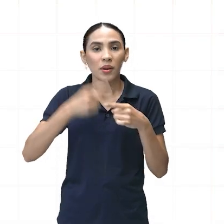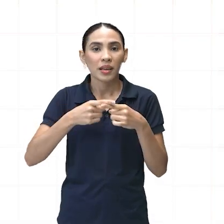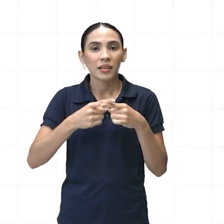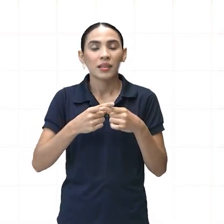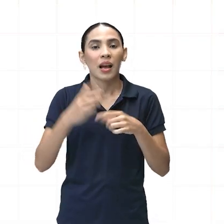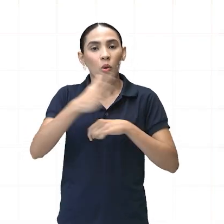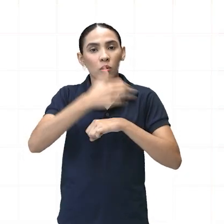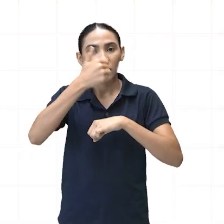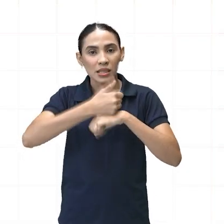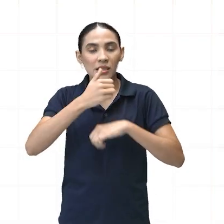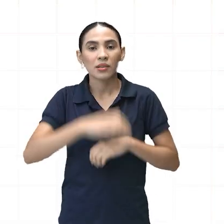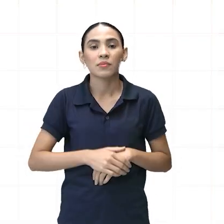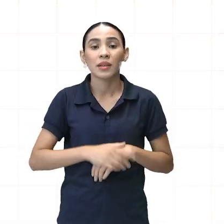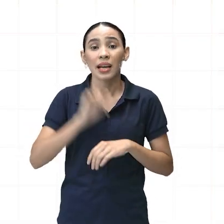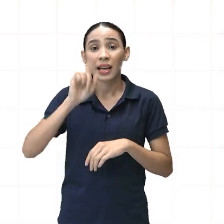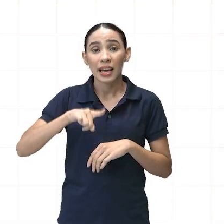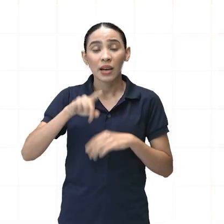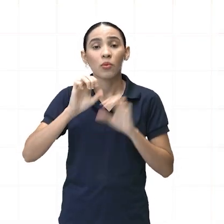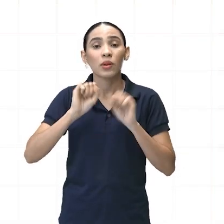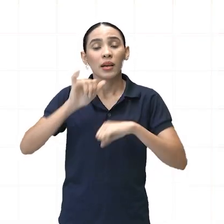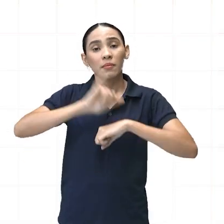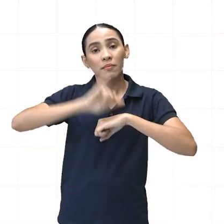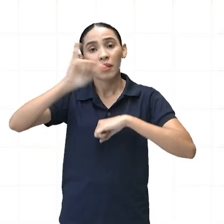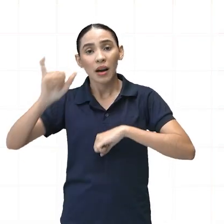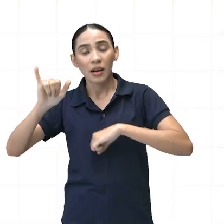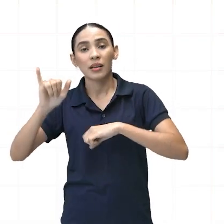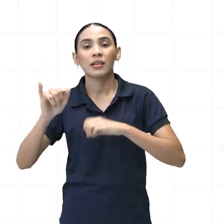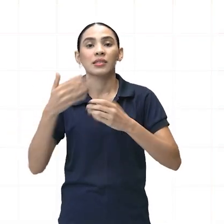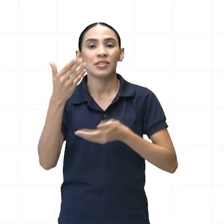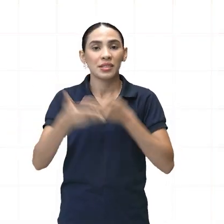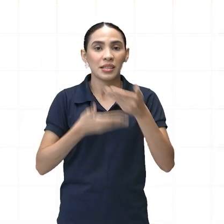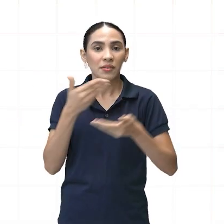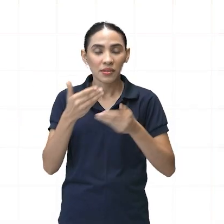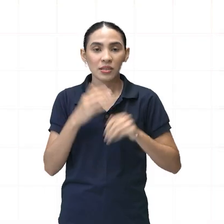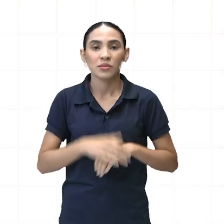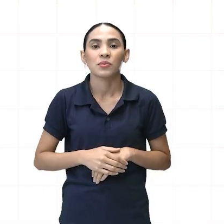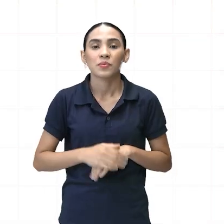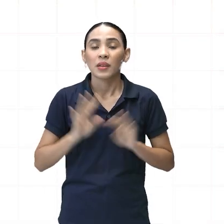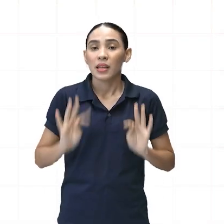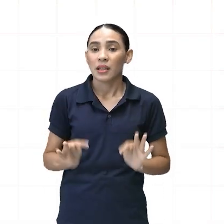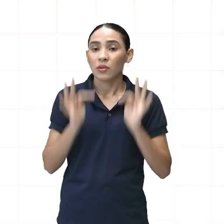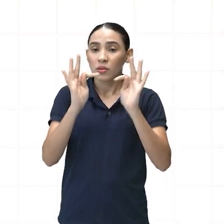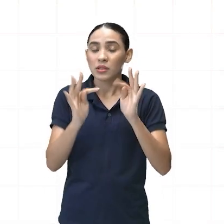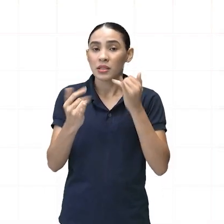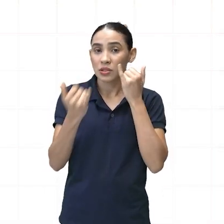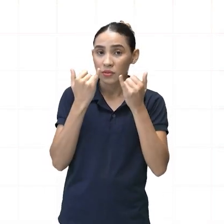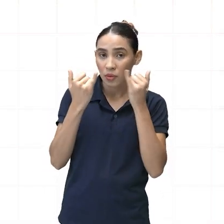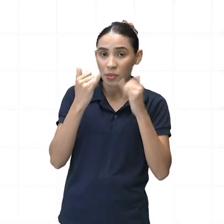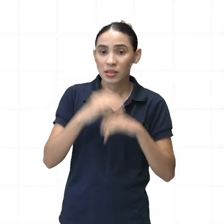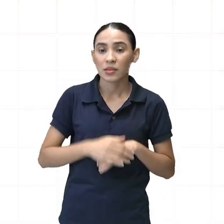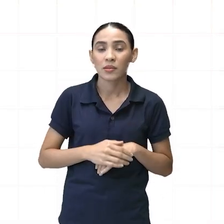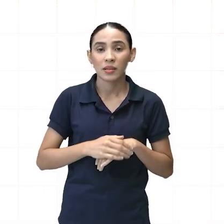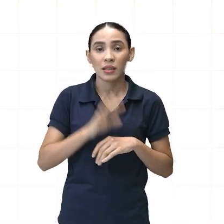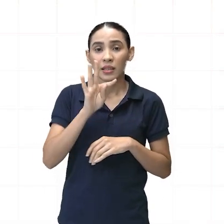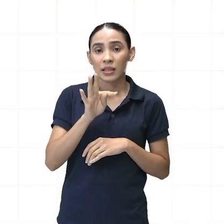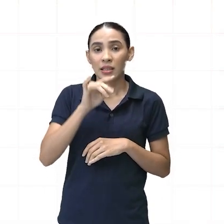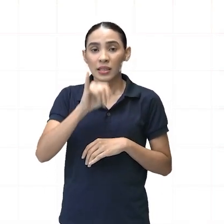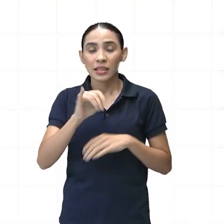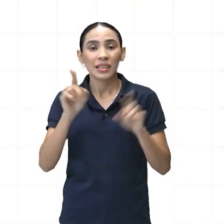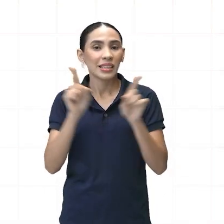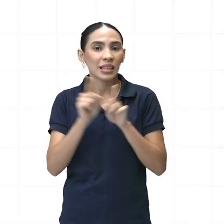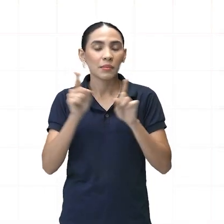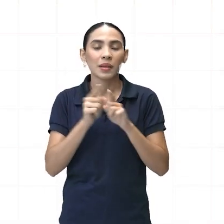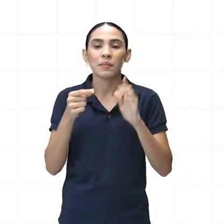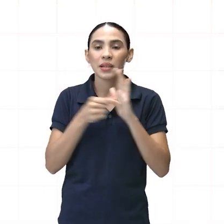sua colonização, são exportadores de serviços da tecnologia de informação, de TI e também